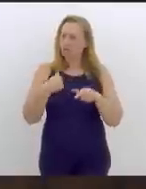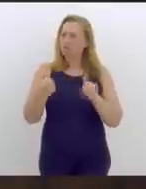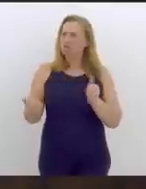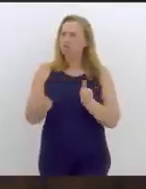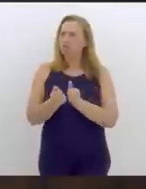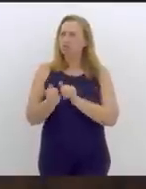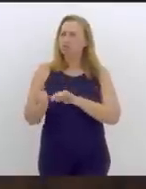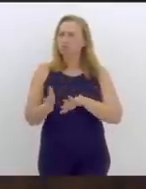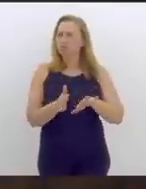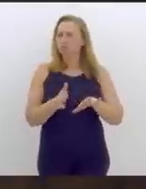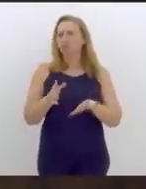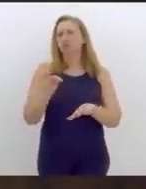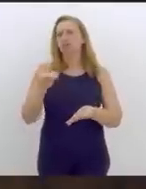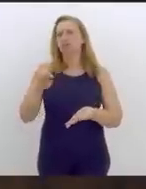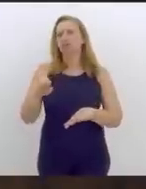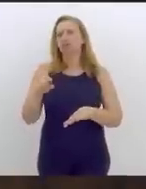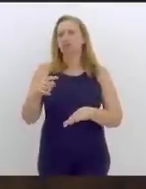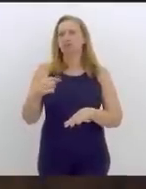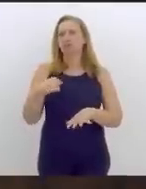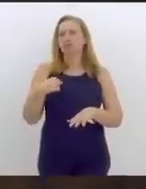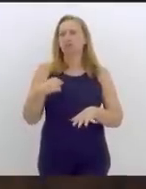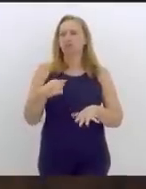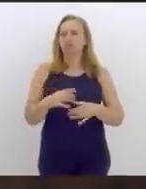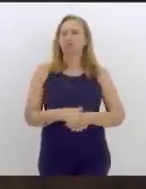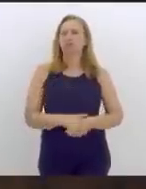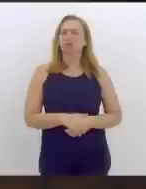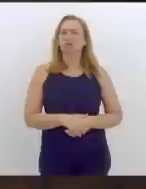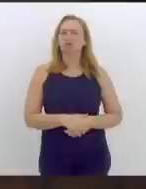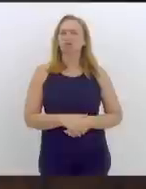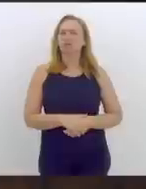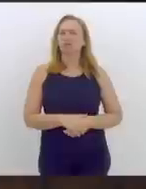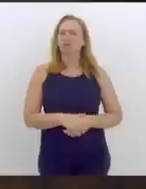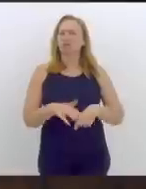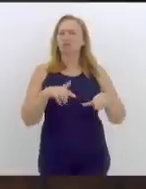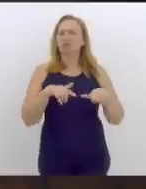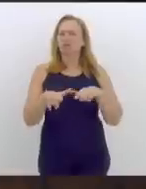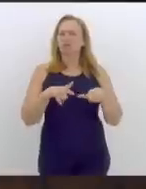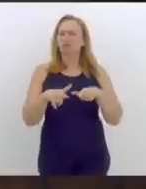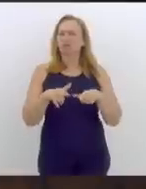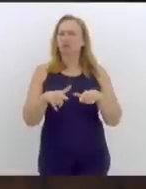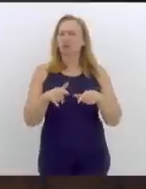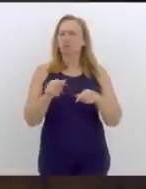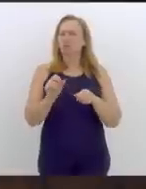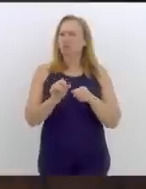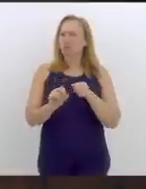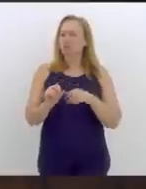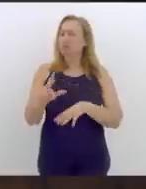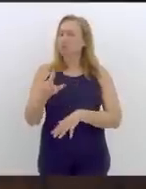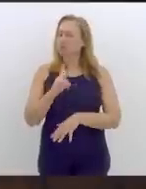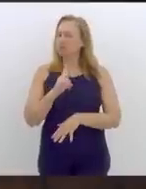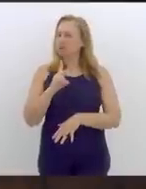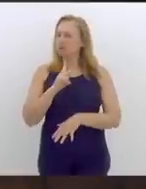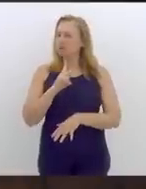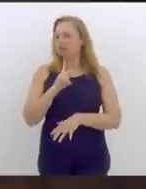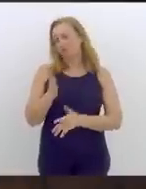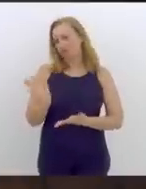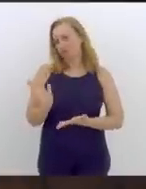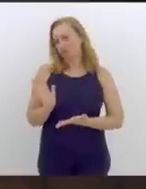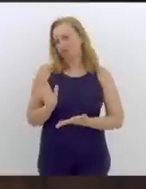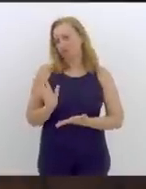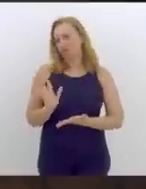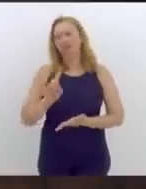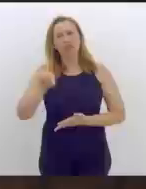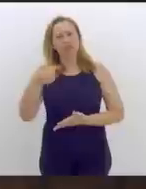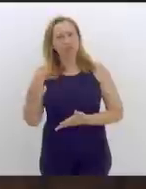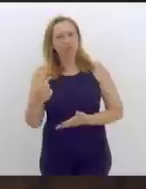o tenente e me tirou de forma para que eu fosse fazer um favor e depois